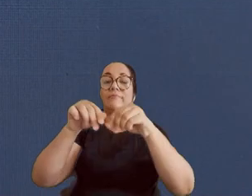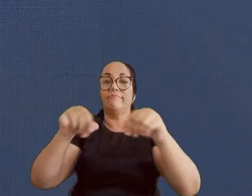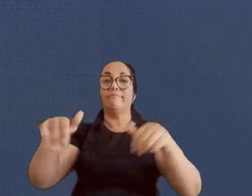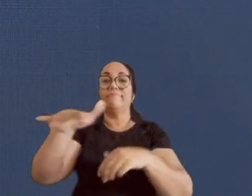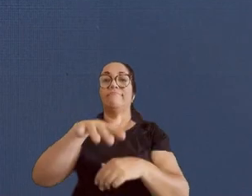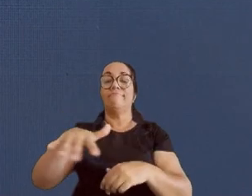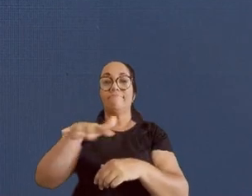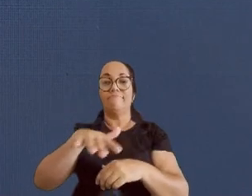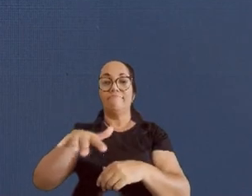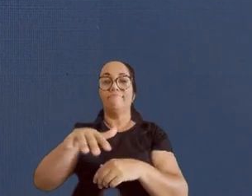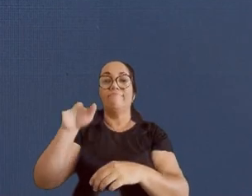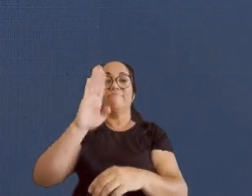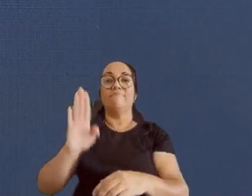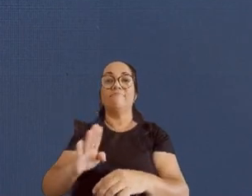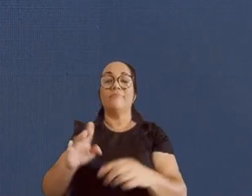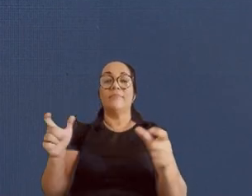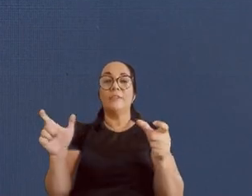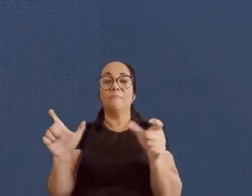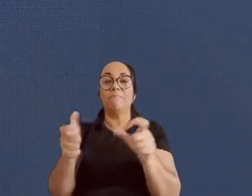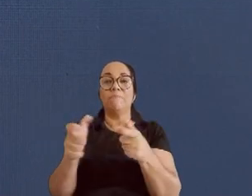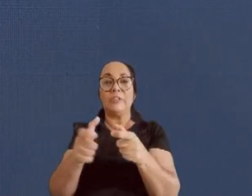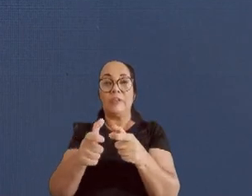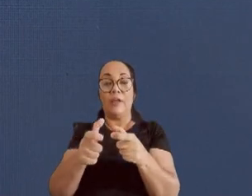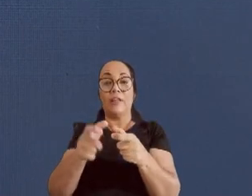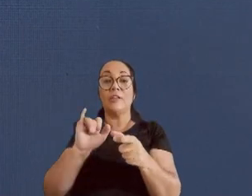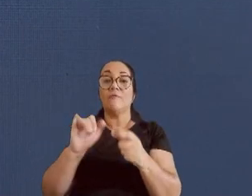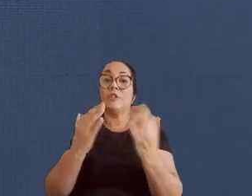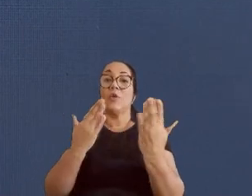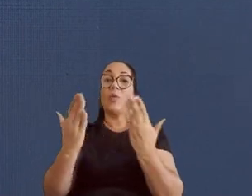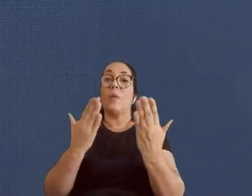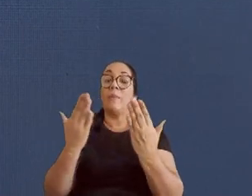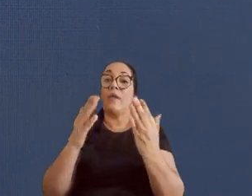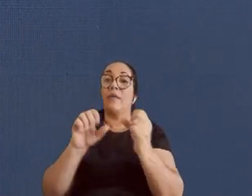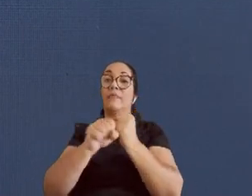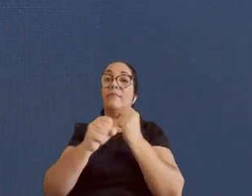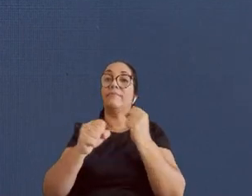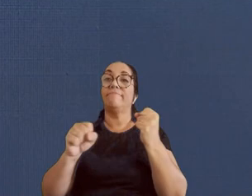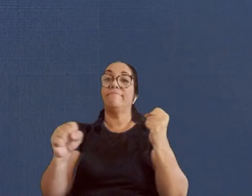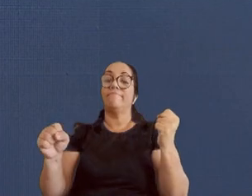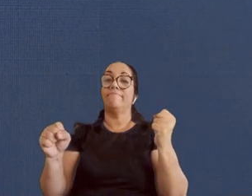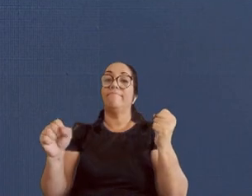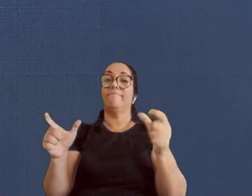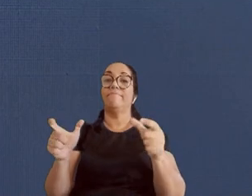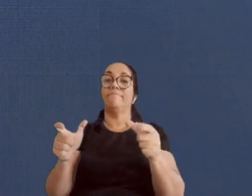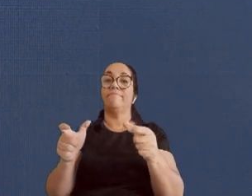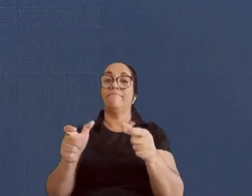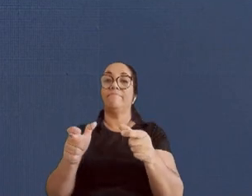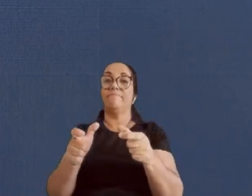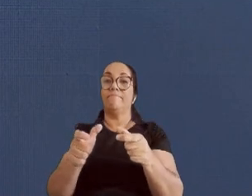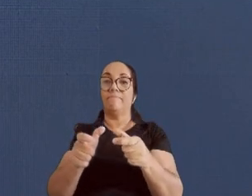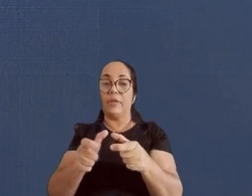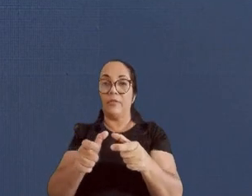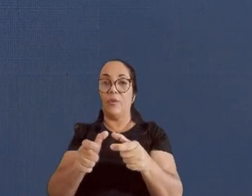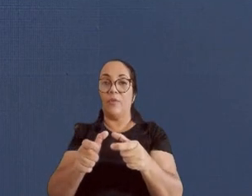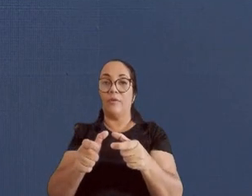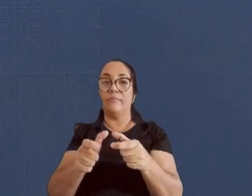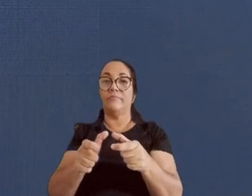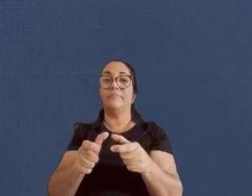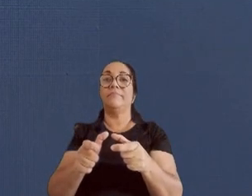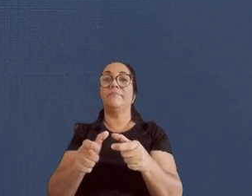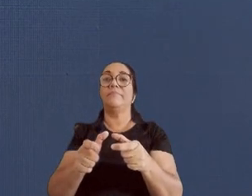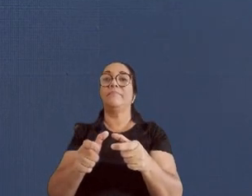considerando a área total né mas muito menor do que eu tenho certeza a maioria das pessoas acredita é